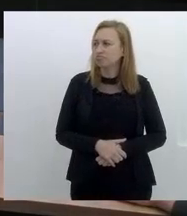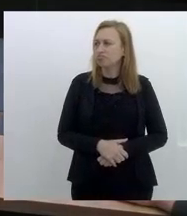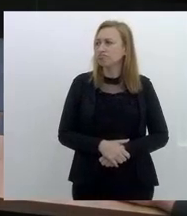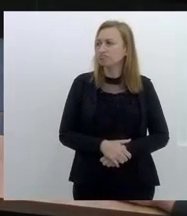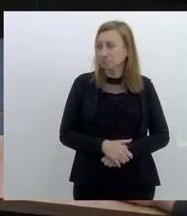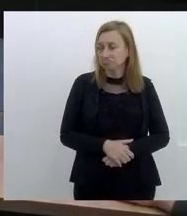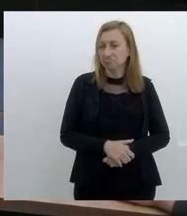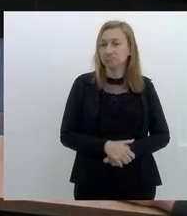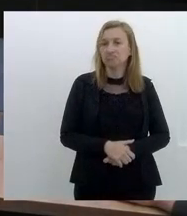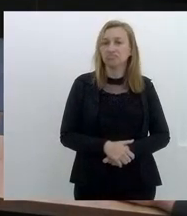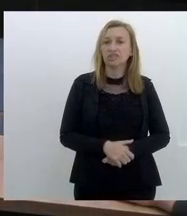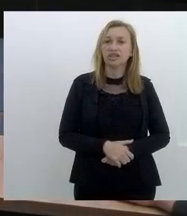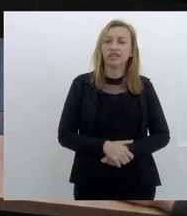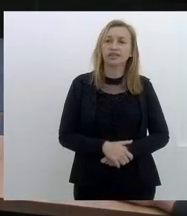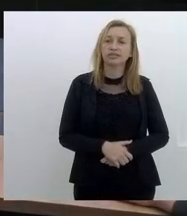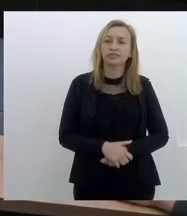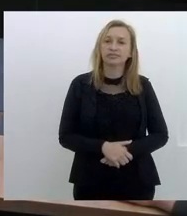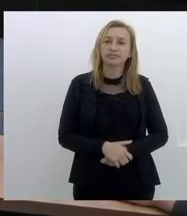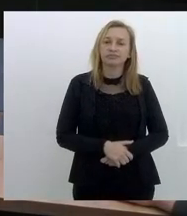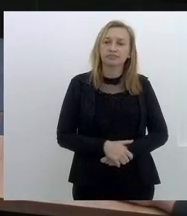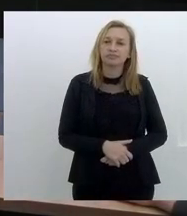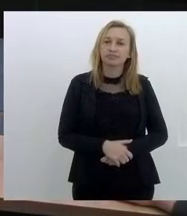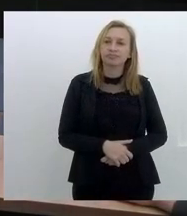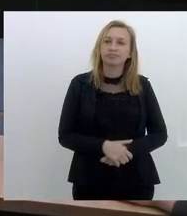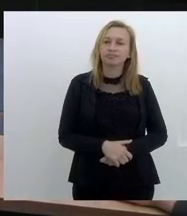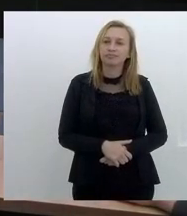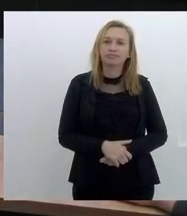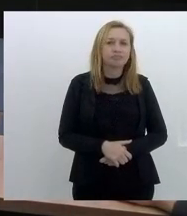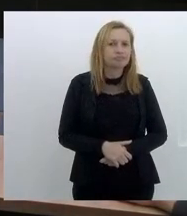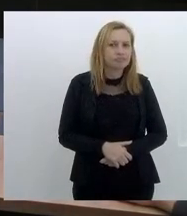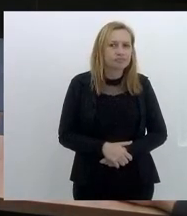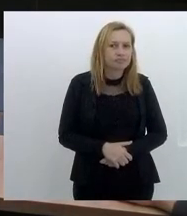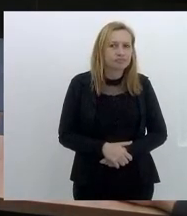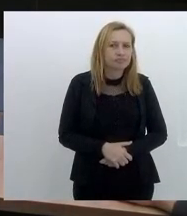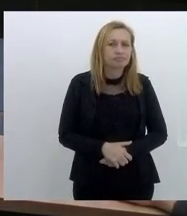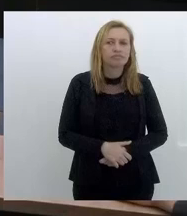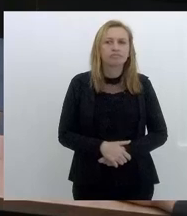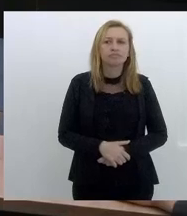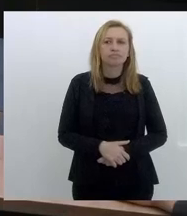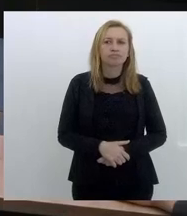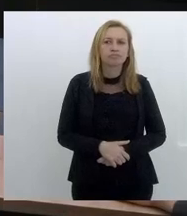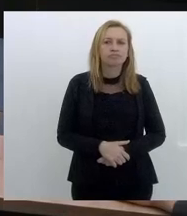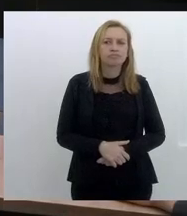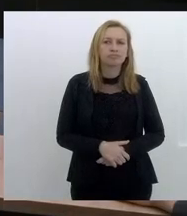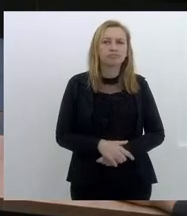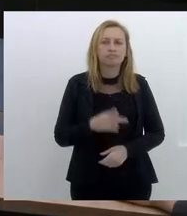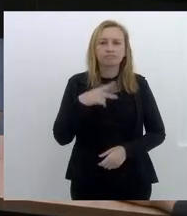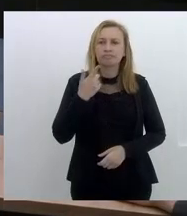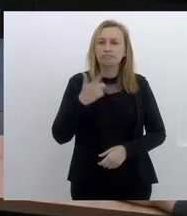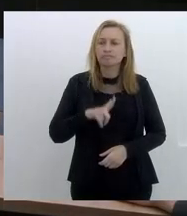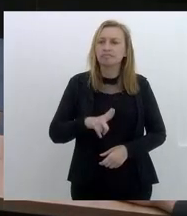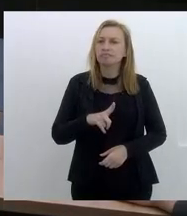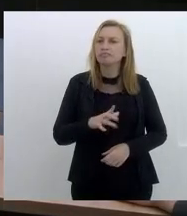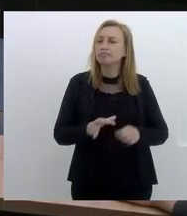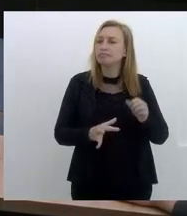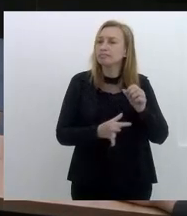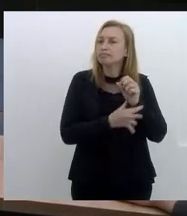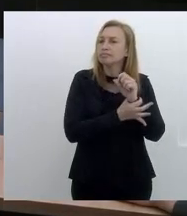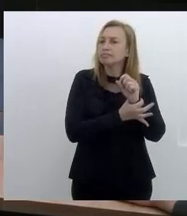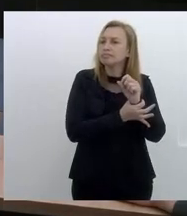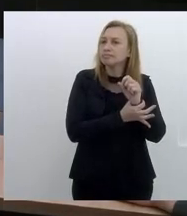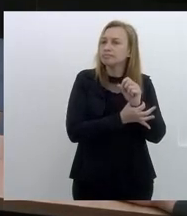é um eu respondendo o falar novamente está garantido